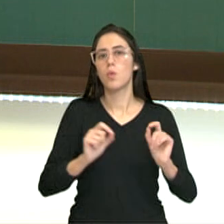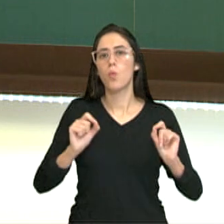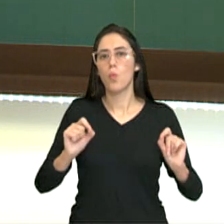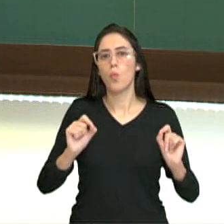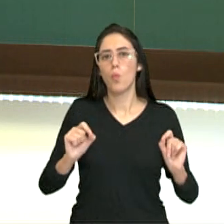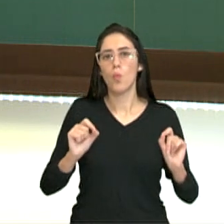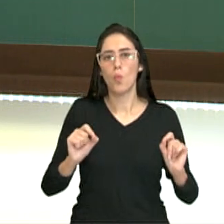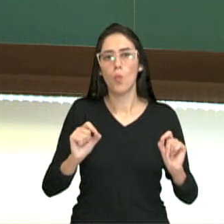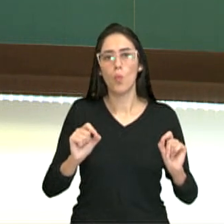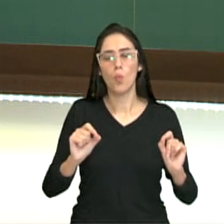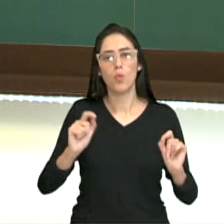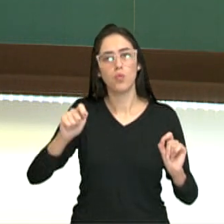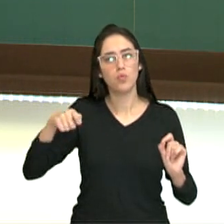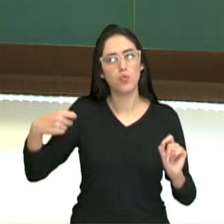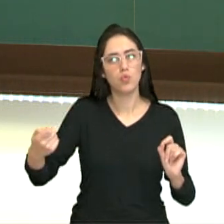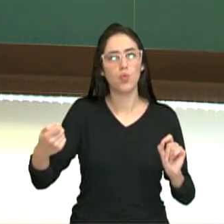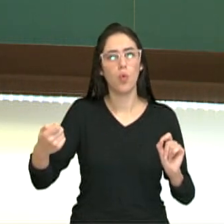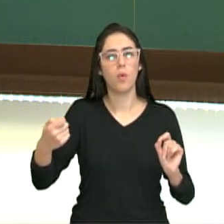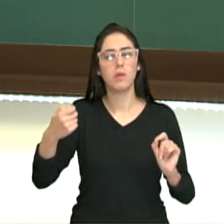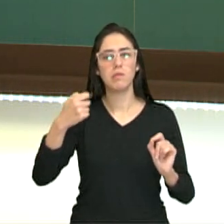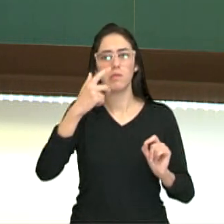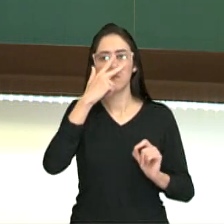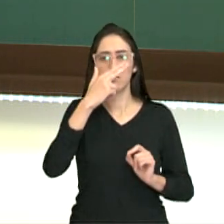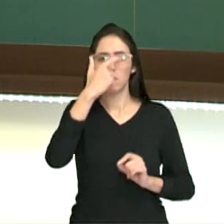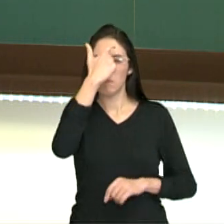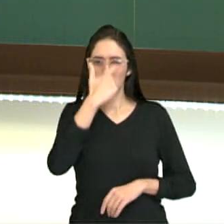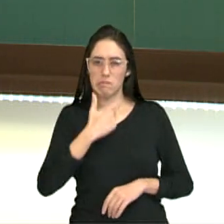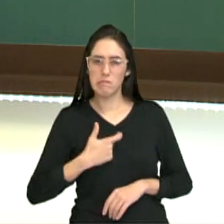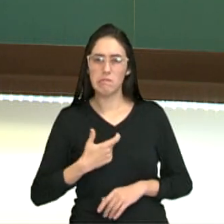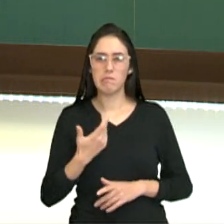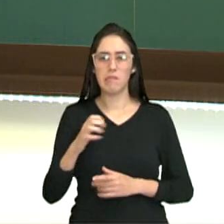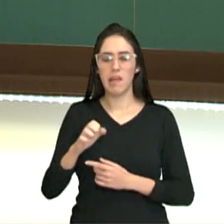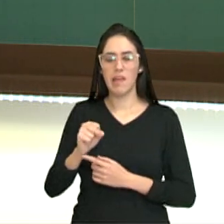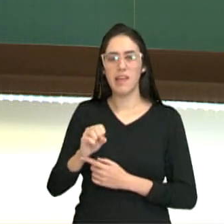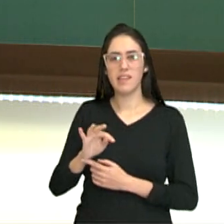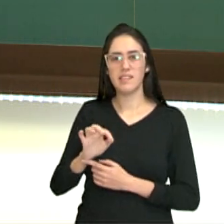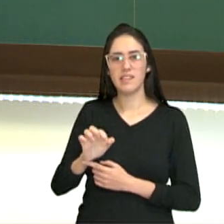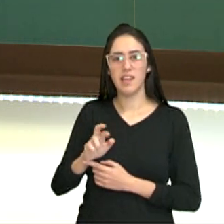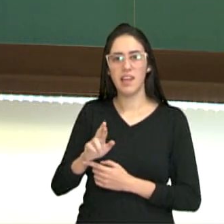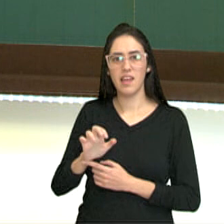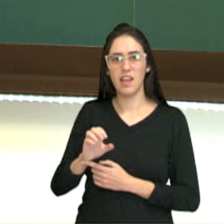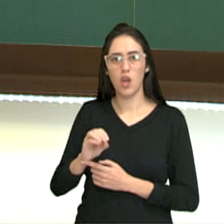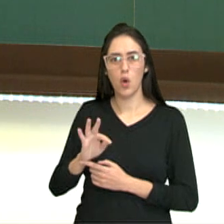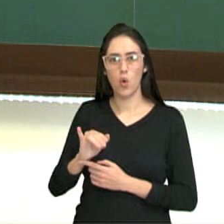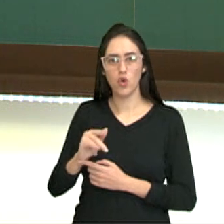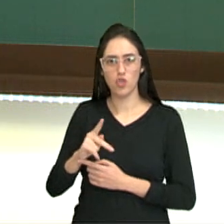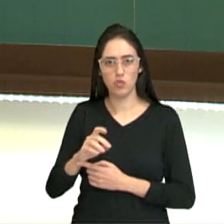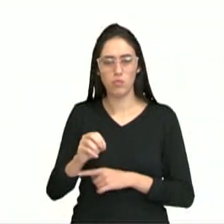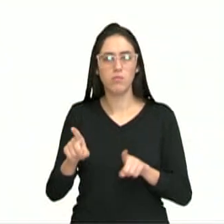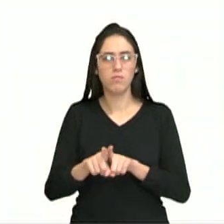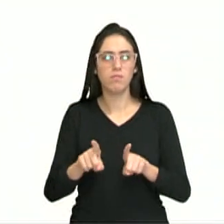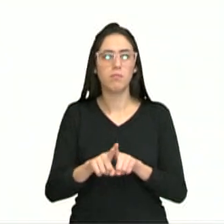pensa a respeito do estereótipo, das formas de sociabilidade do ser brasileiro.